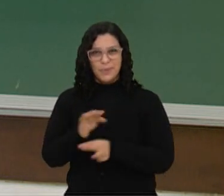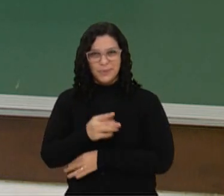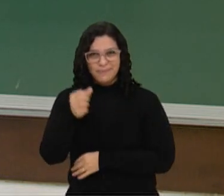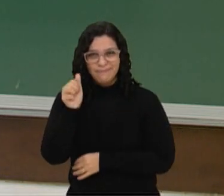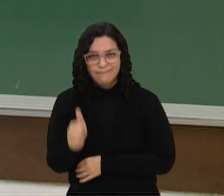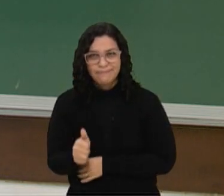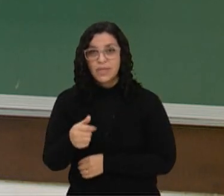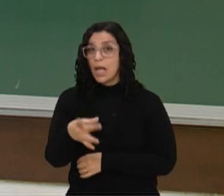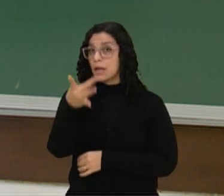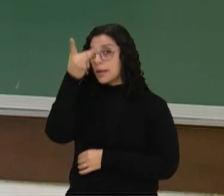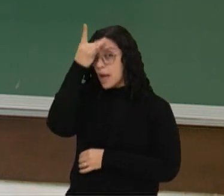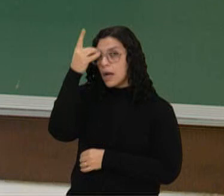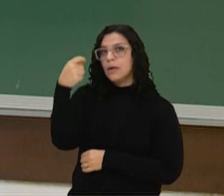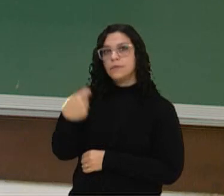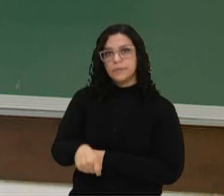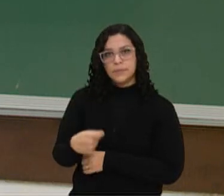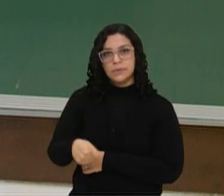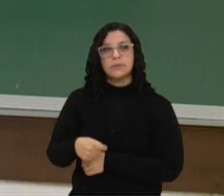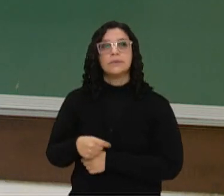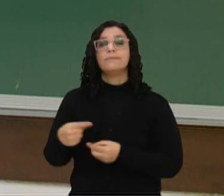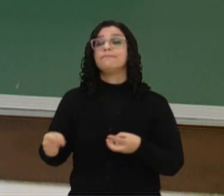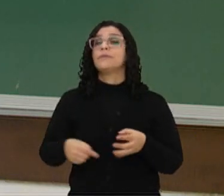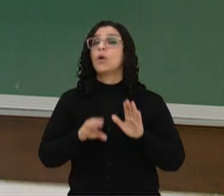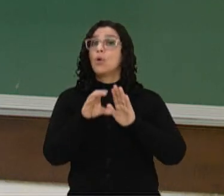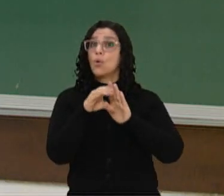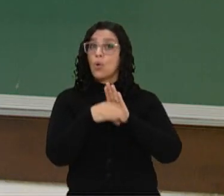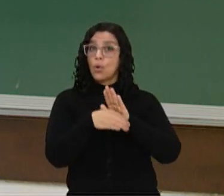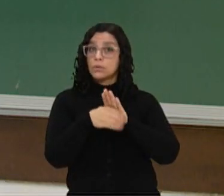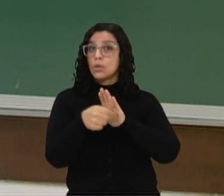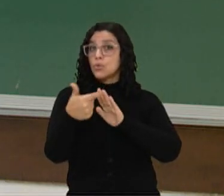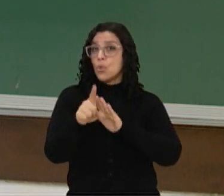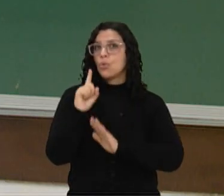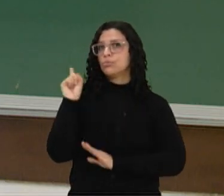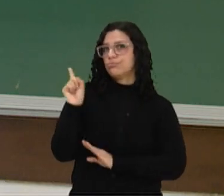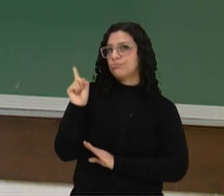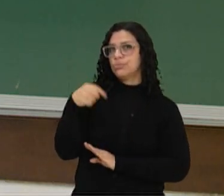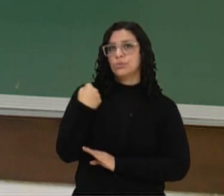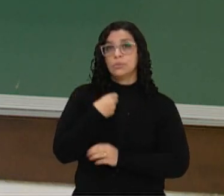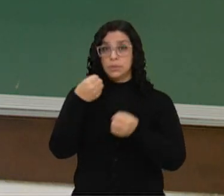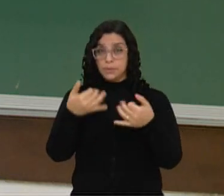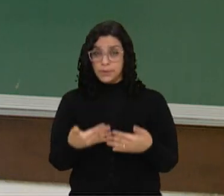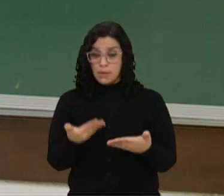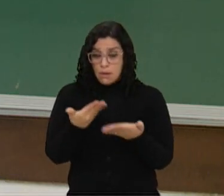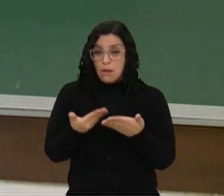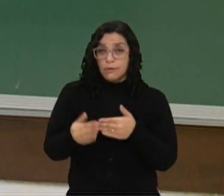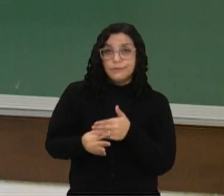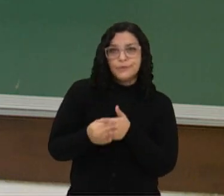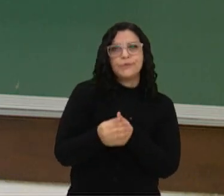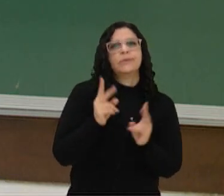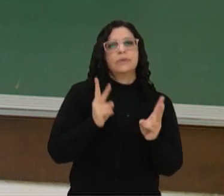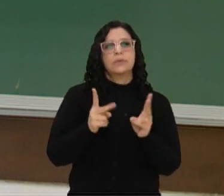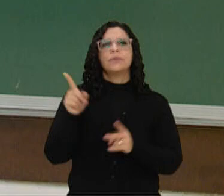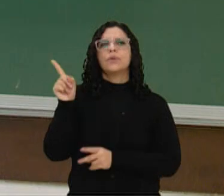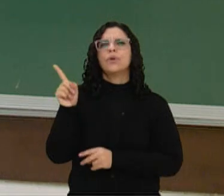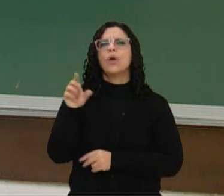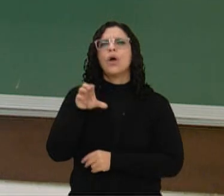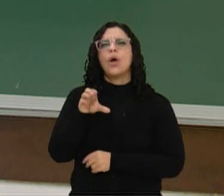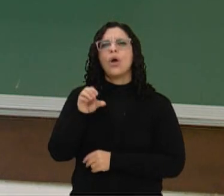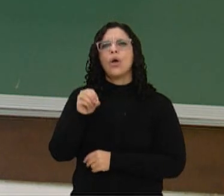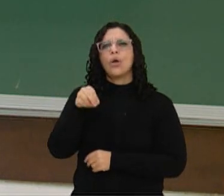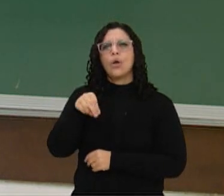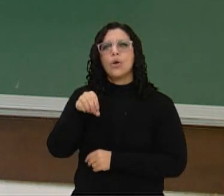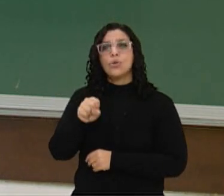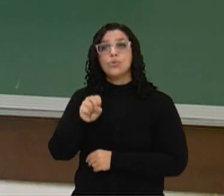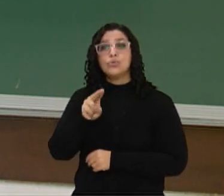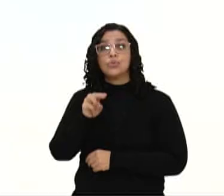gente gravar isso ali. Outro conceito que a gente vai falar ao longo das nossas aulas aí, o que é